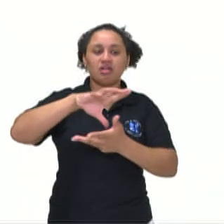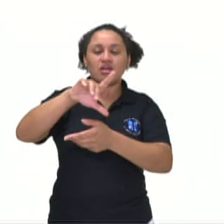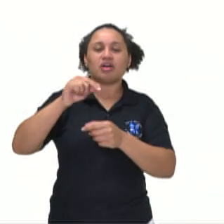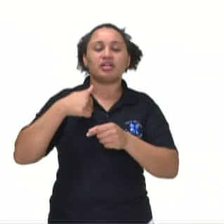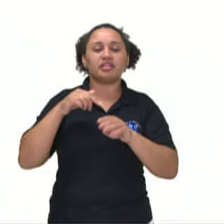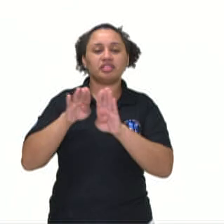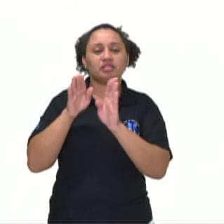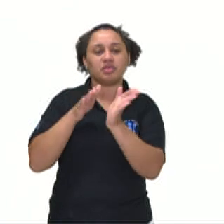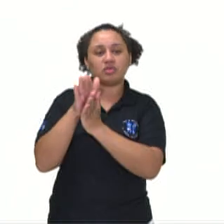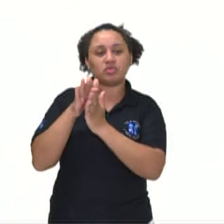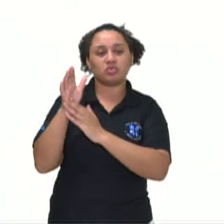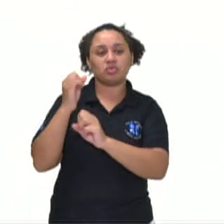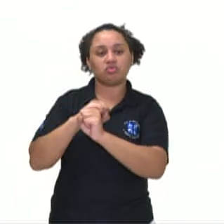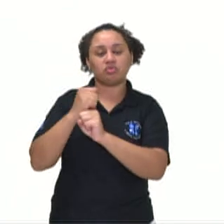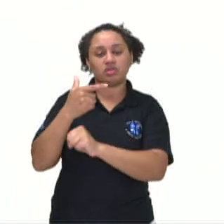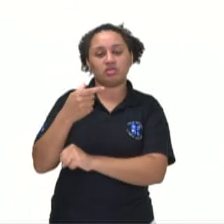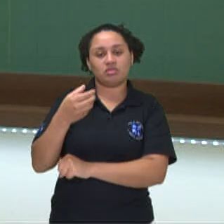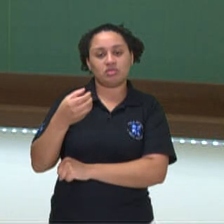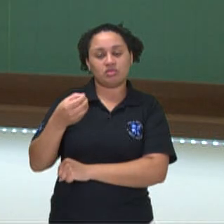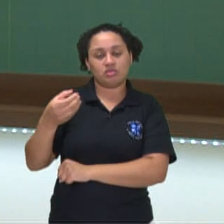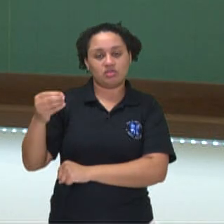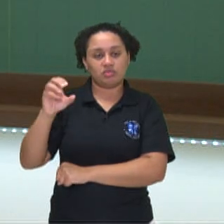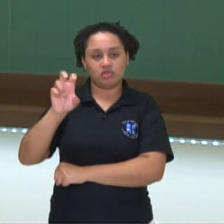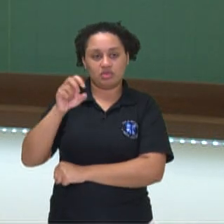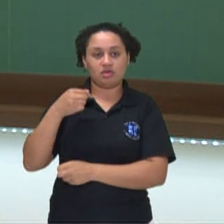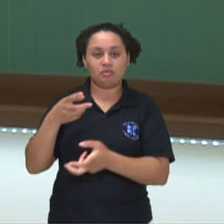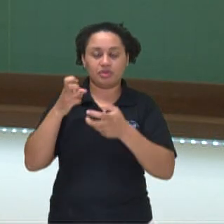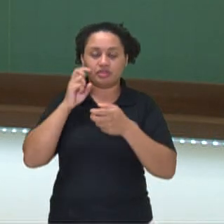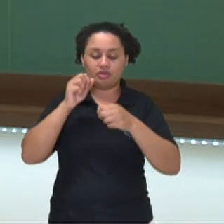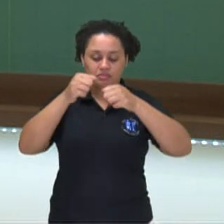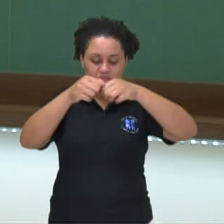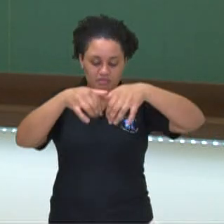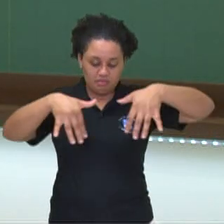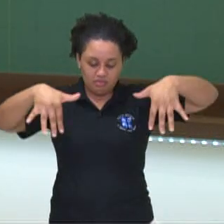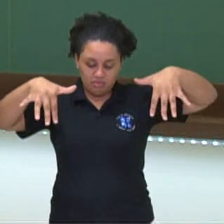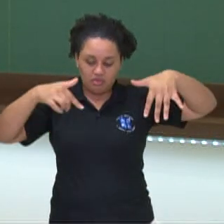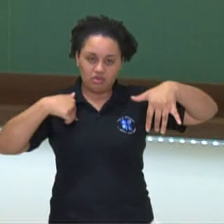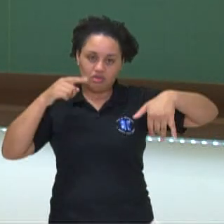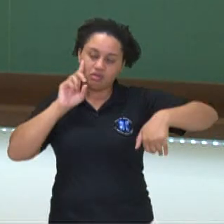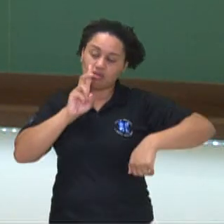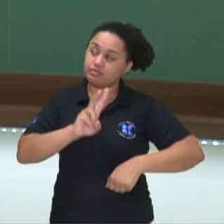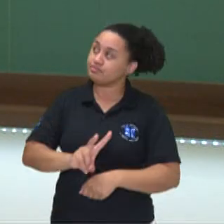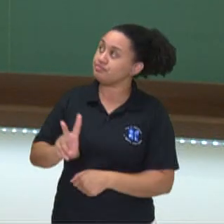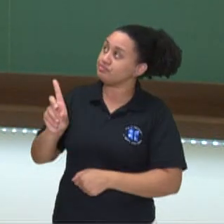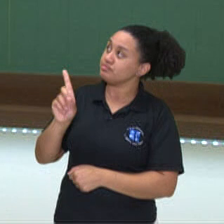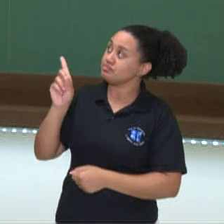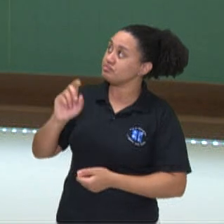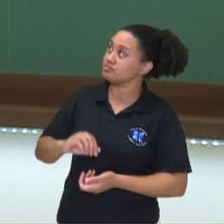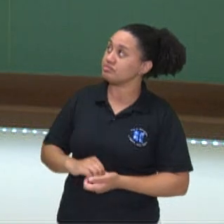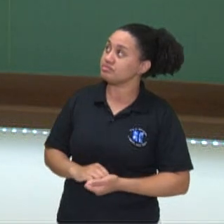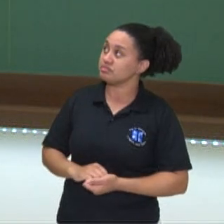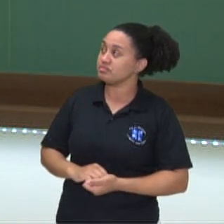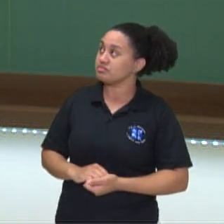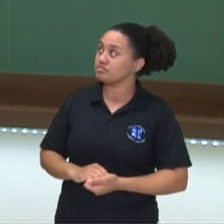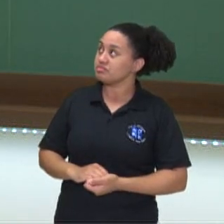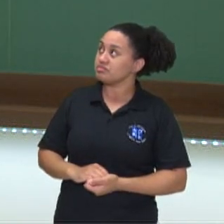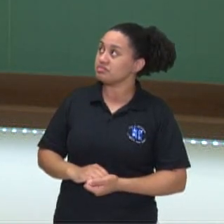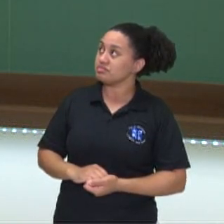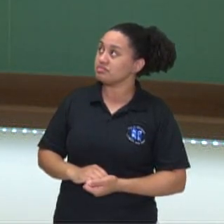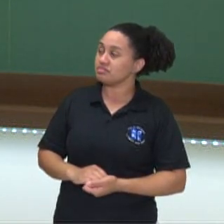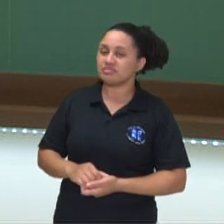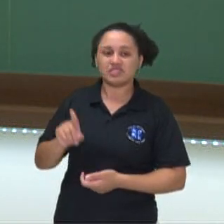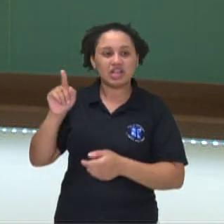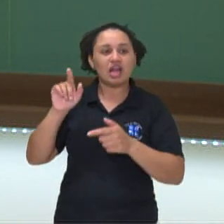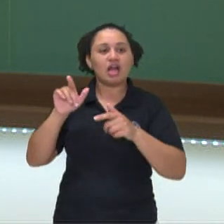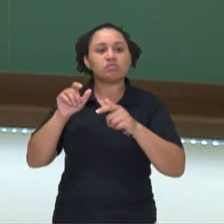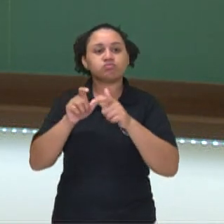em 2005. Então, essa representação cartográfica mostra para você o tamanho dos países de acordo